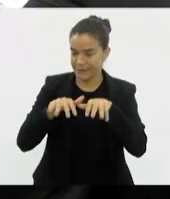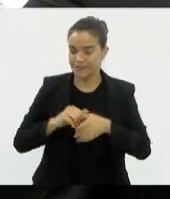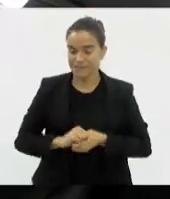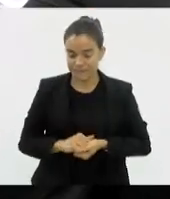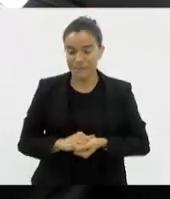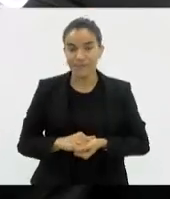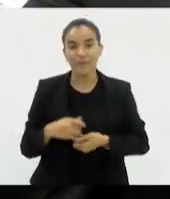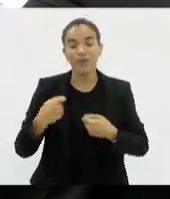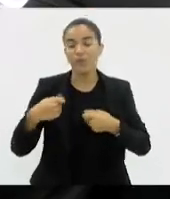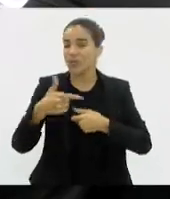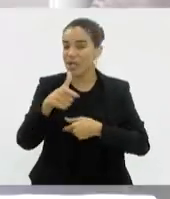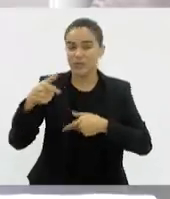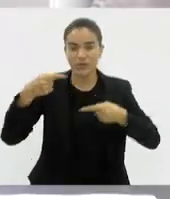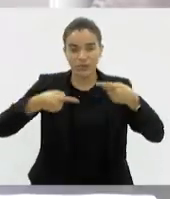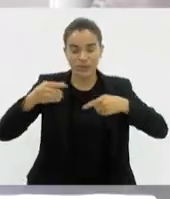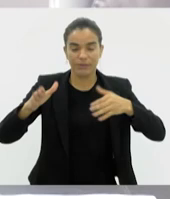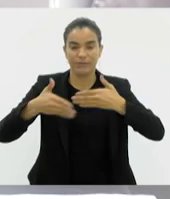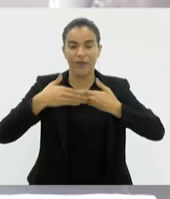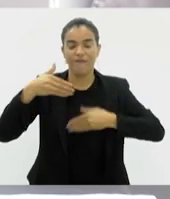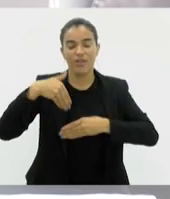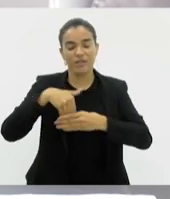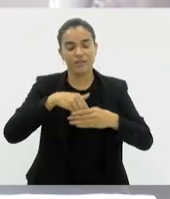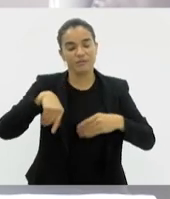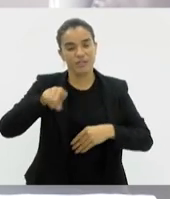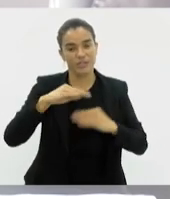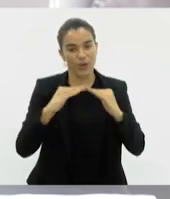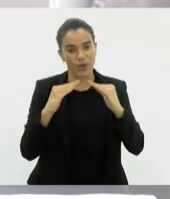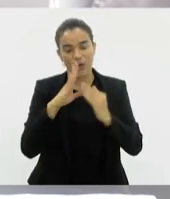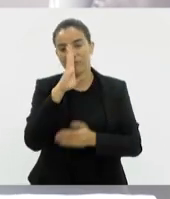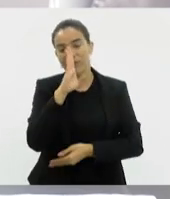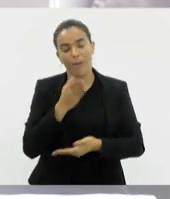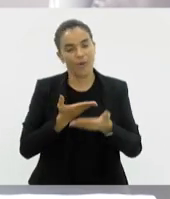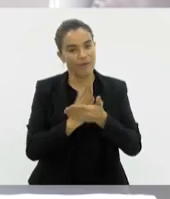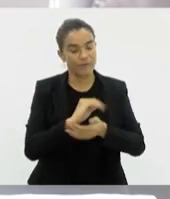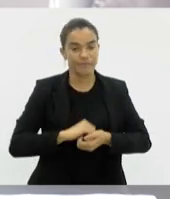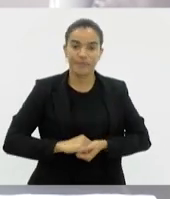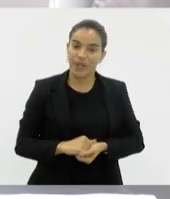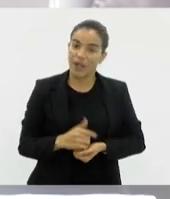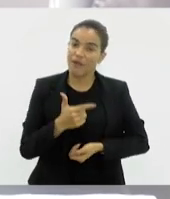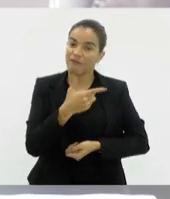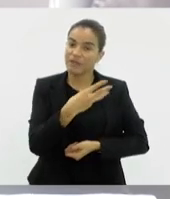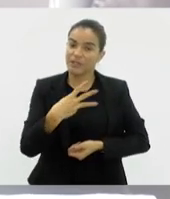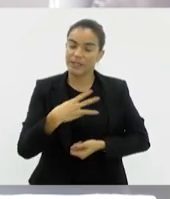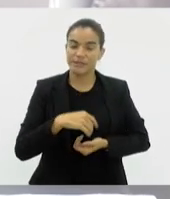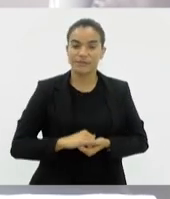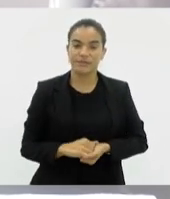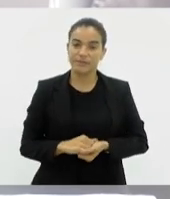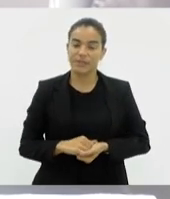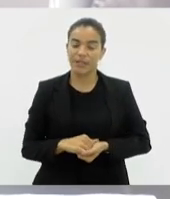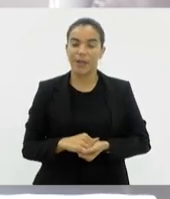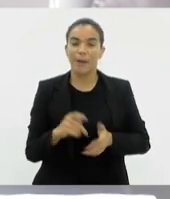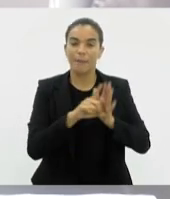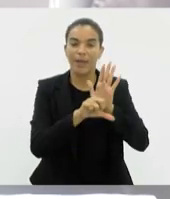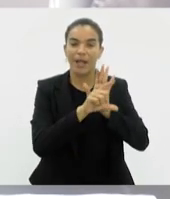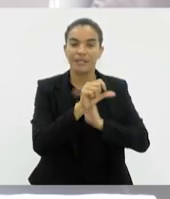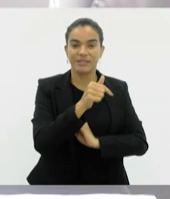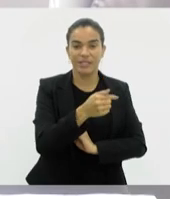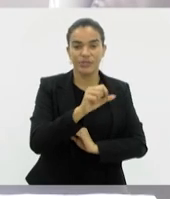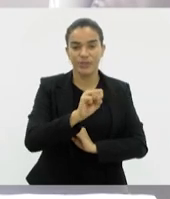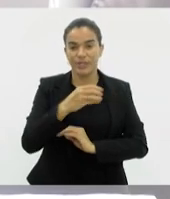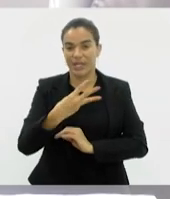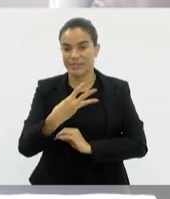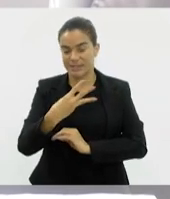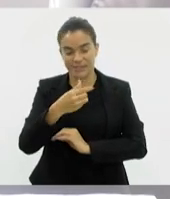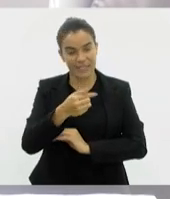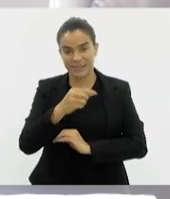não havendo quem queira discutir, encerrada a discussão. Em votação, senhores que aprovam, permaneçam como estão. Aprovado. 23 da pauta. PL 875 de 23,